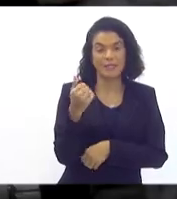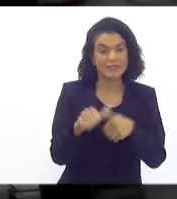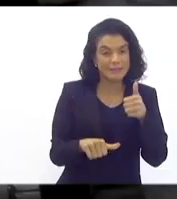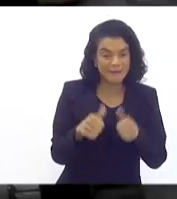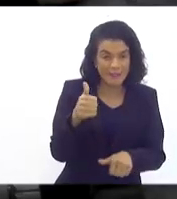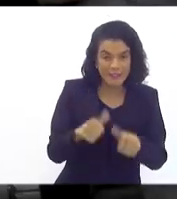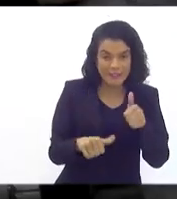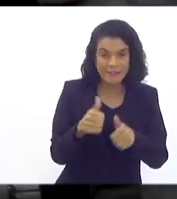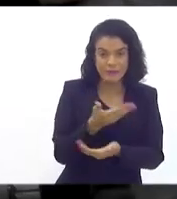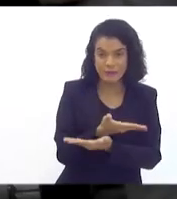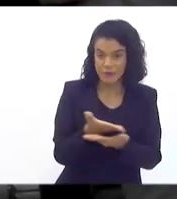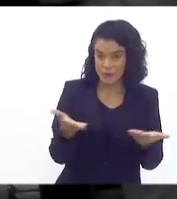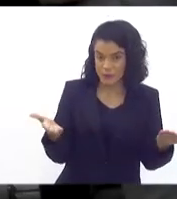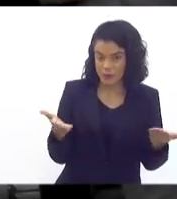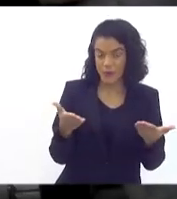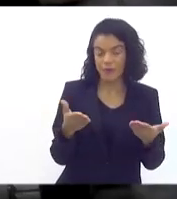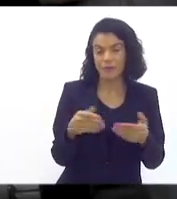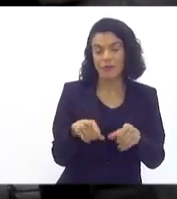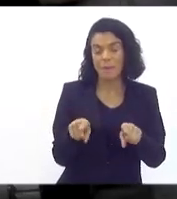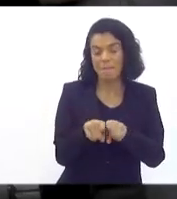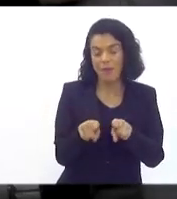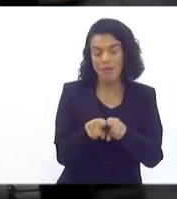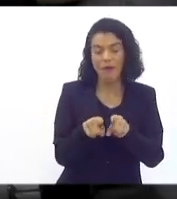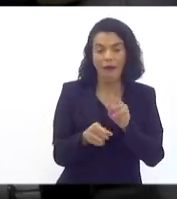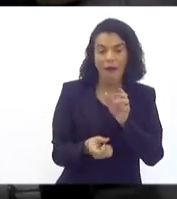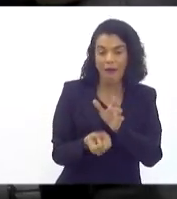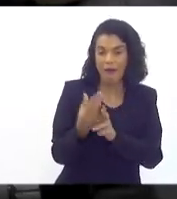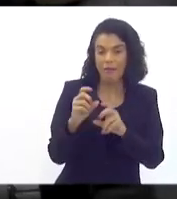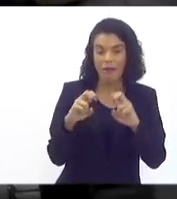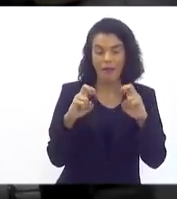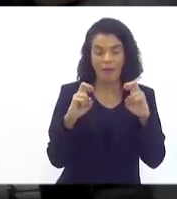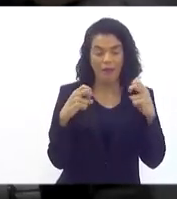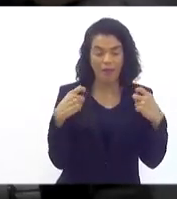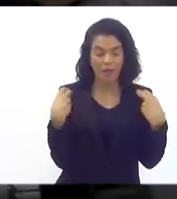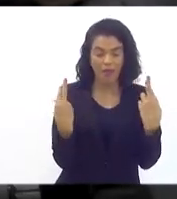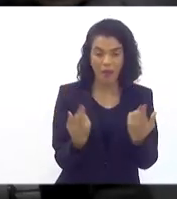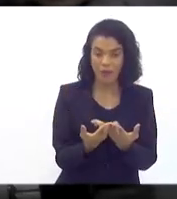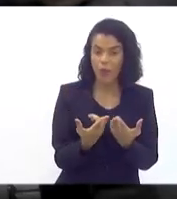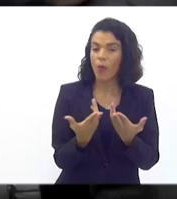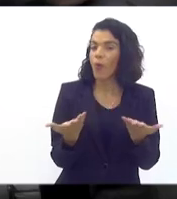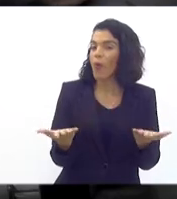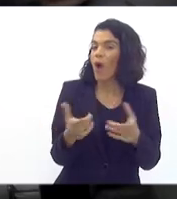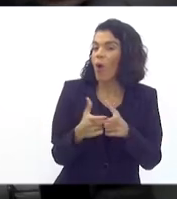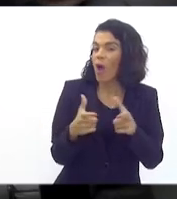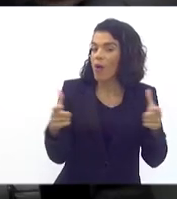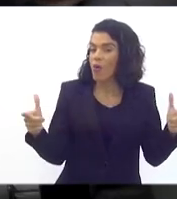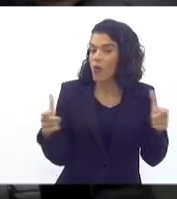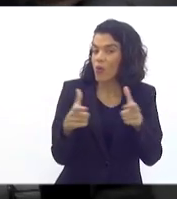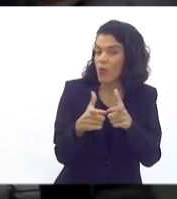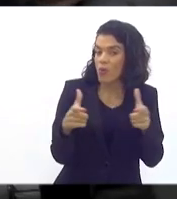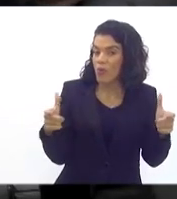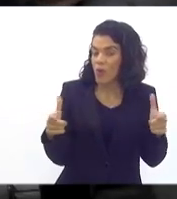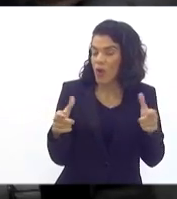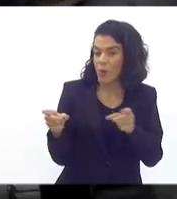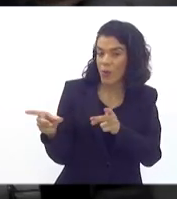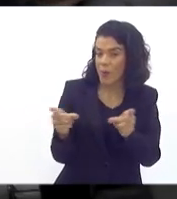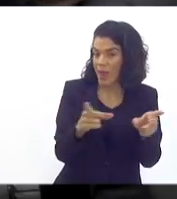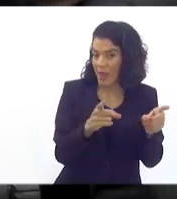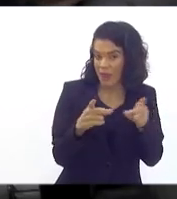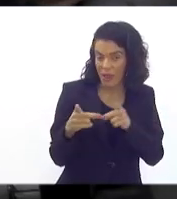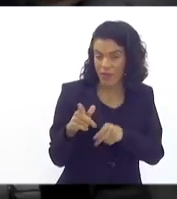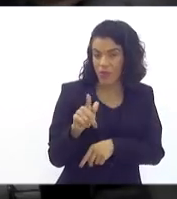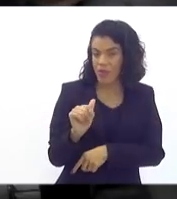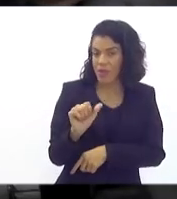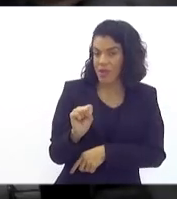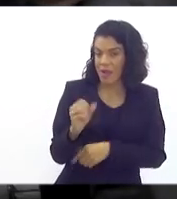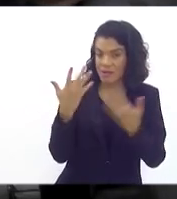que o senhor estão fazendo essas oitivas e eu também qual é o tamanho do mercado do gás natural aqui no estado